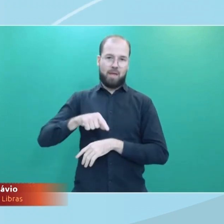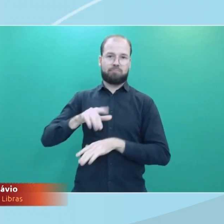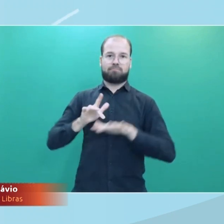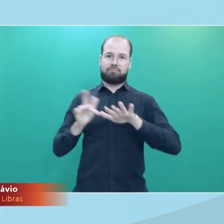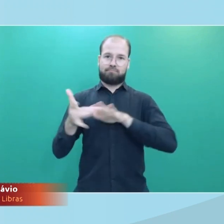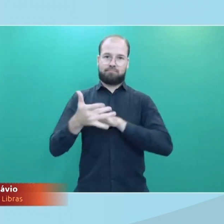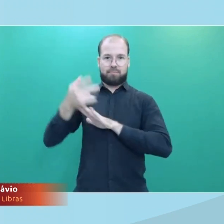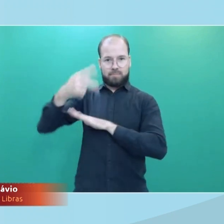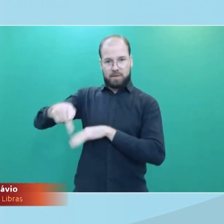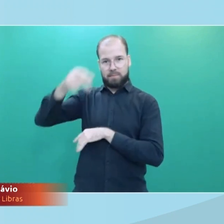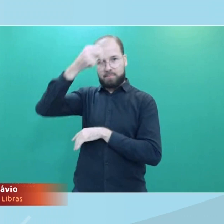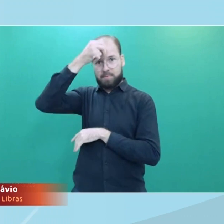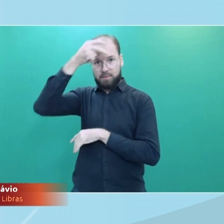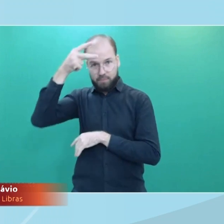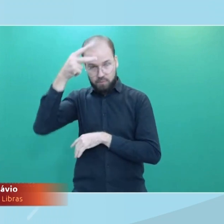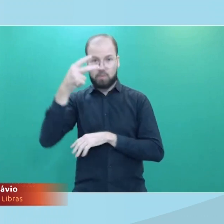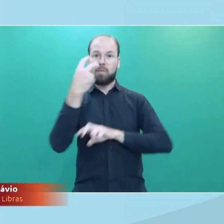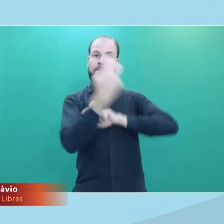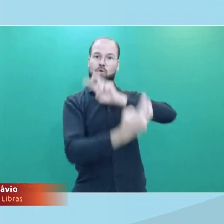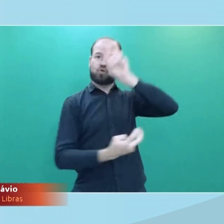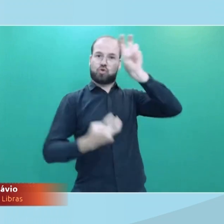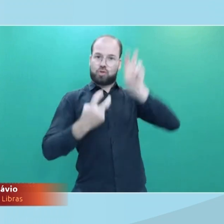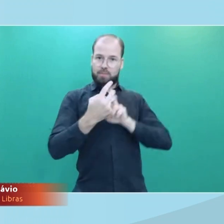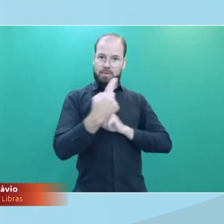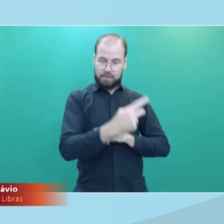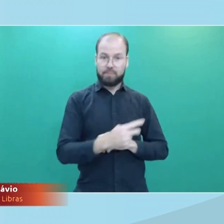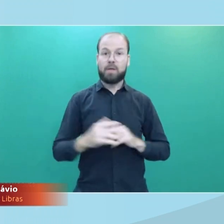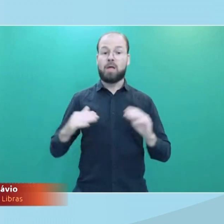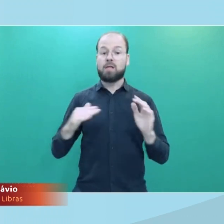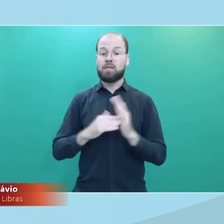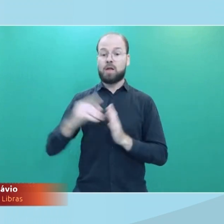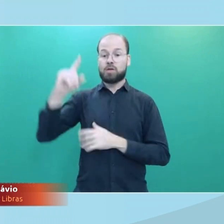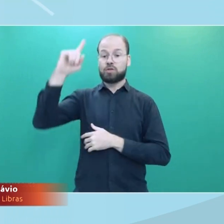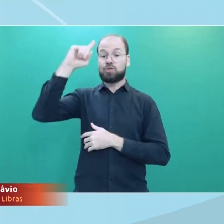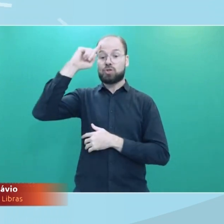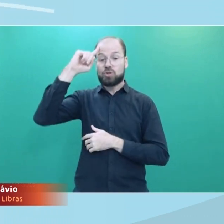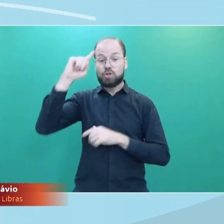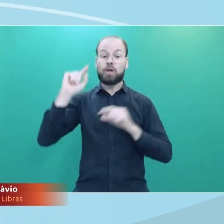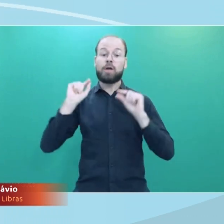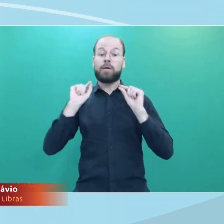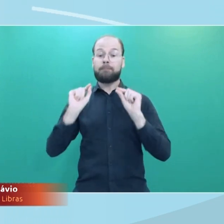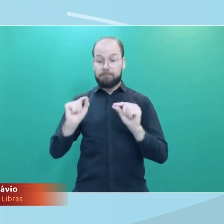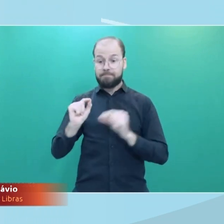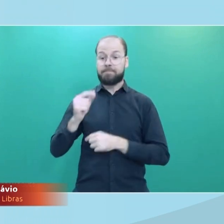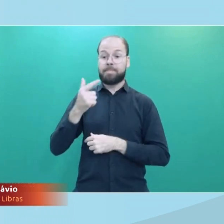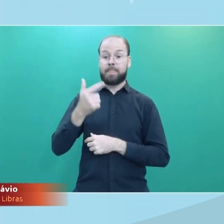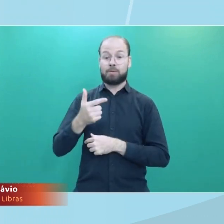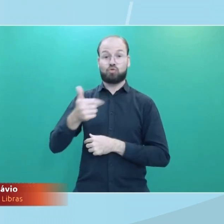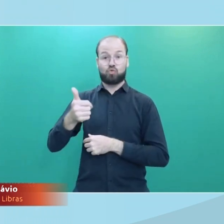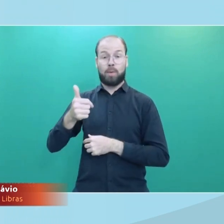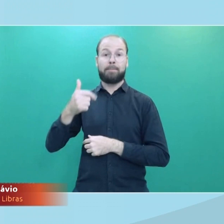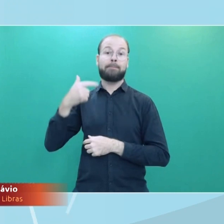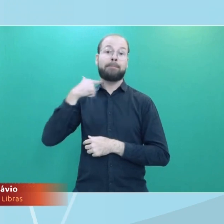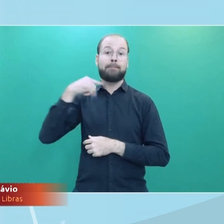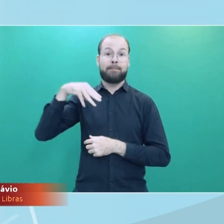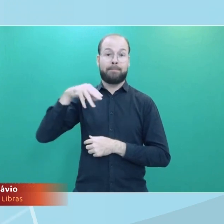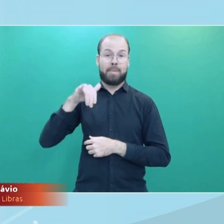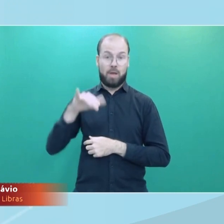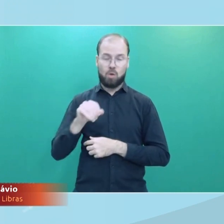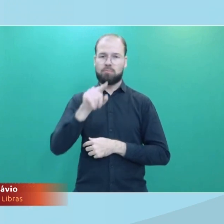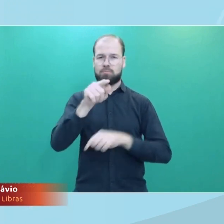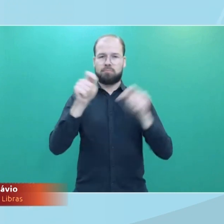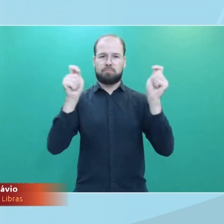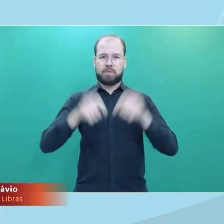arte até o dia 1º de maio. E, para fazer isso, é bom acessar o link que você encontra no perfil do Instagram